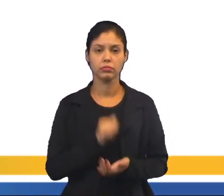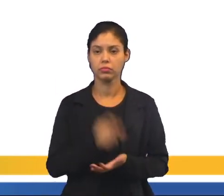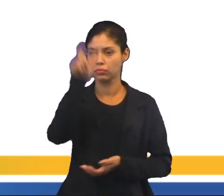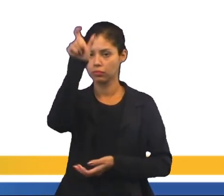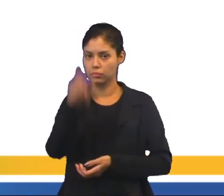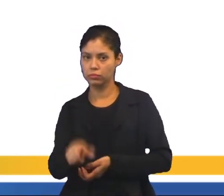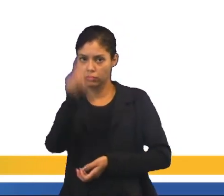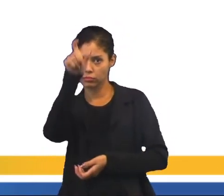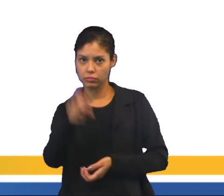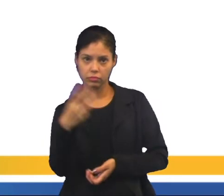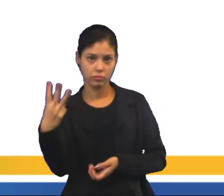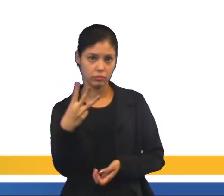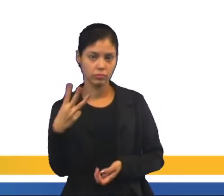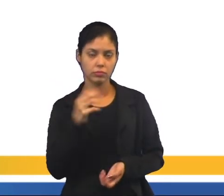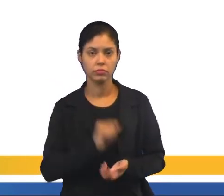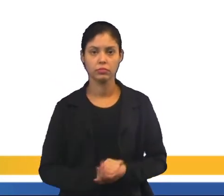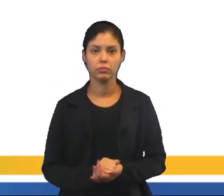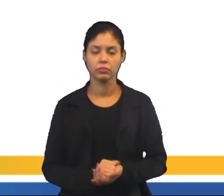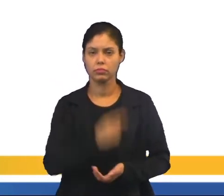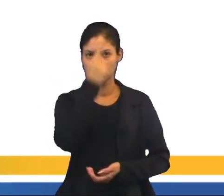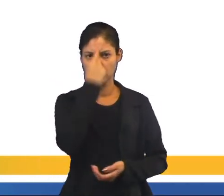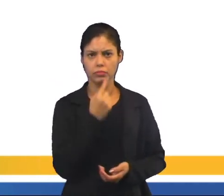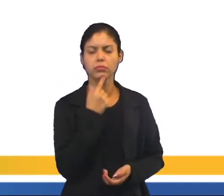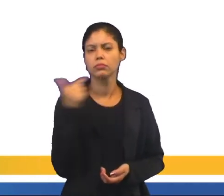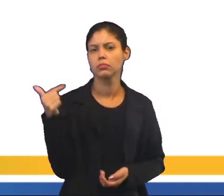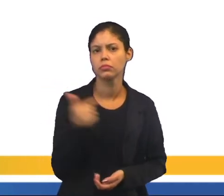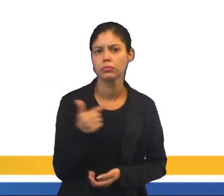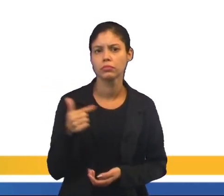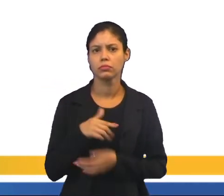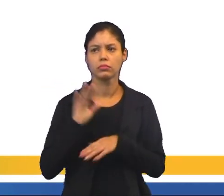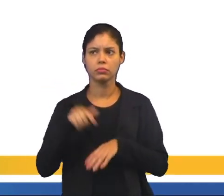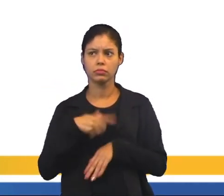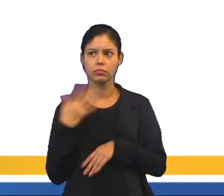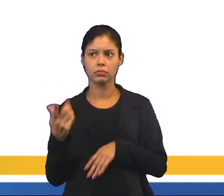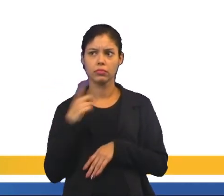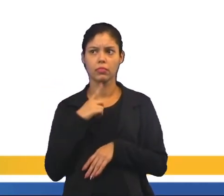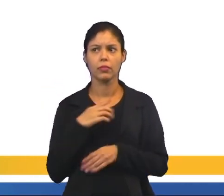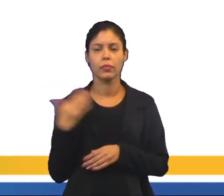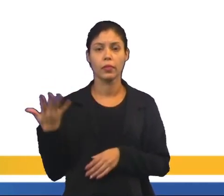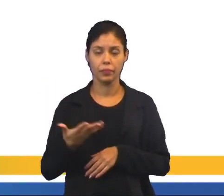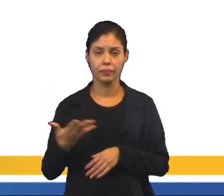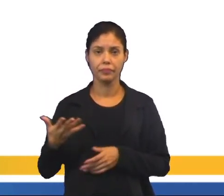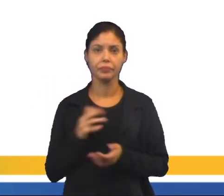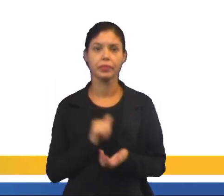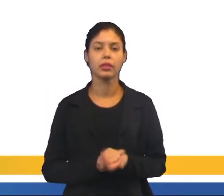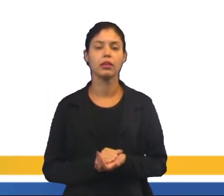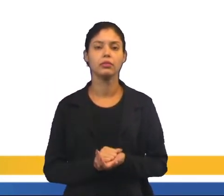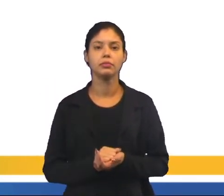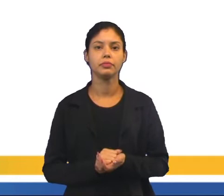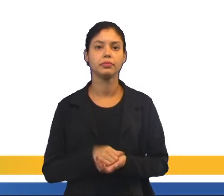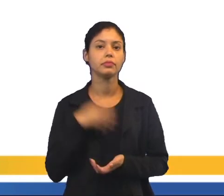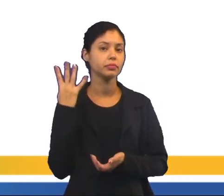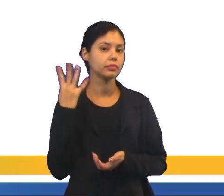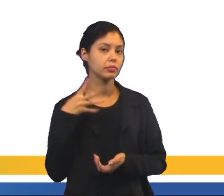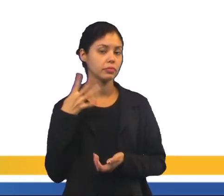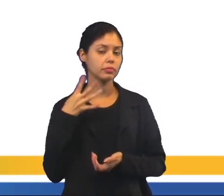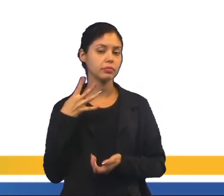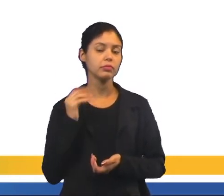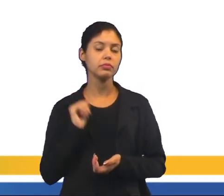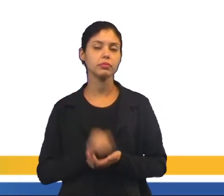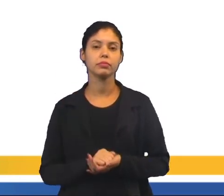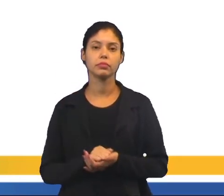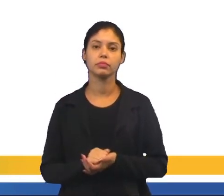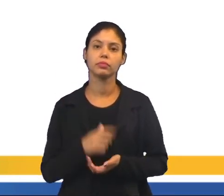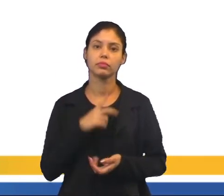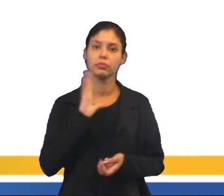Exatamente, né? Temos 3 aí. E na figura 2? Quantos nós temos na base? Ah, nós temos 4. Então,